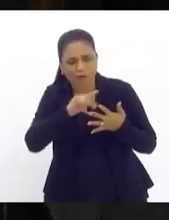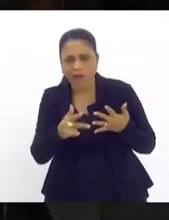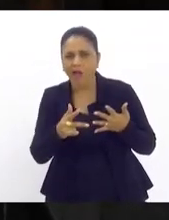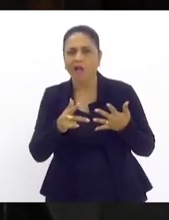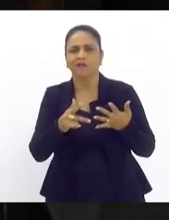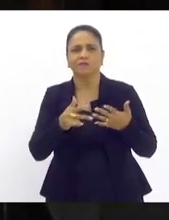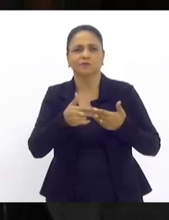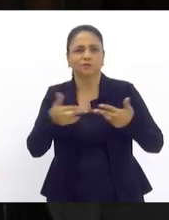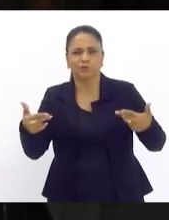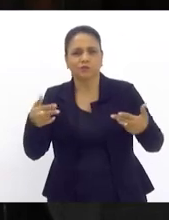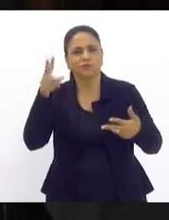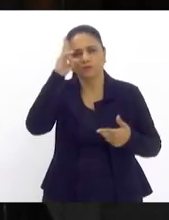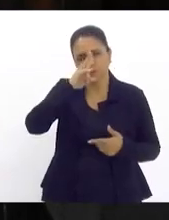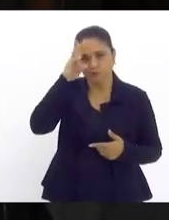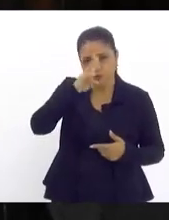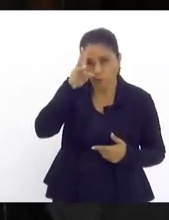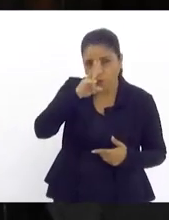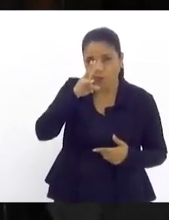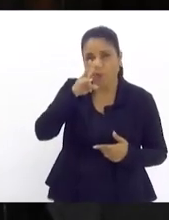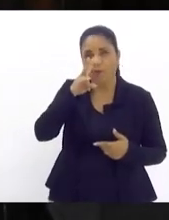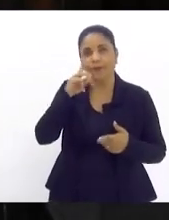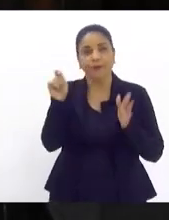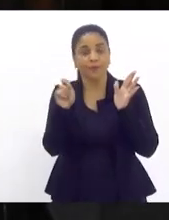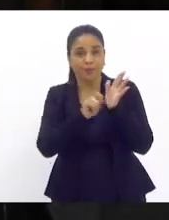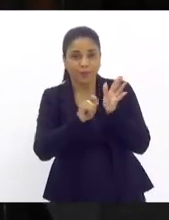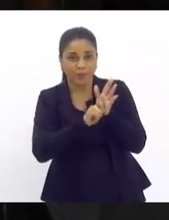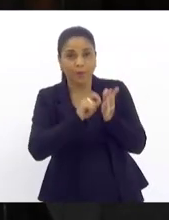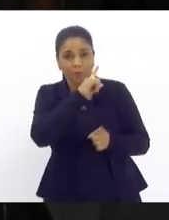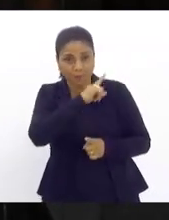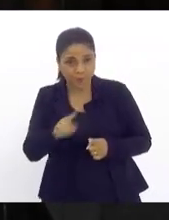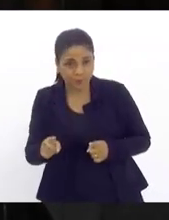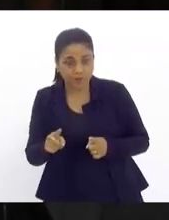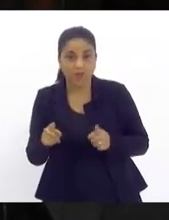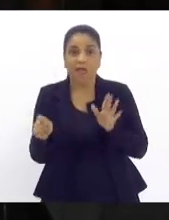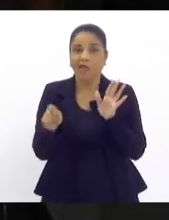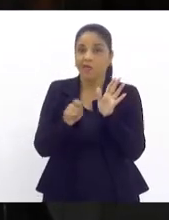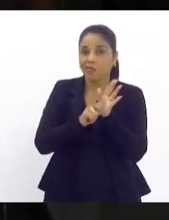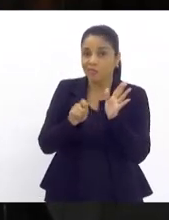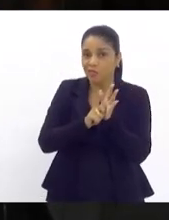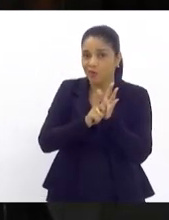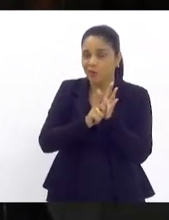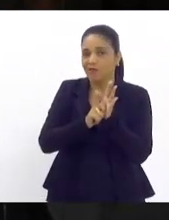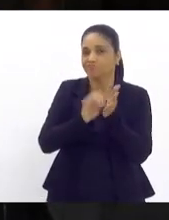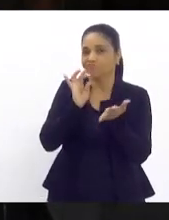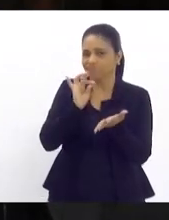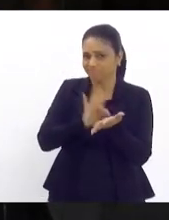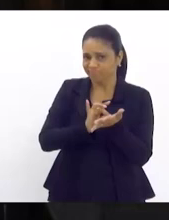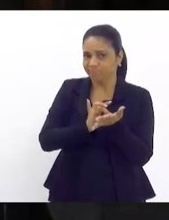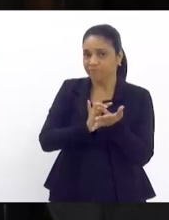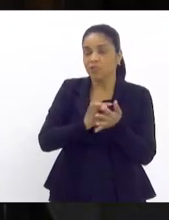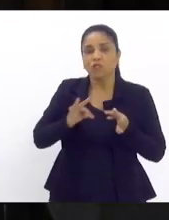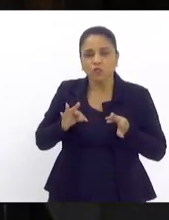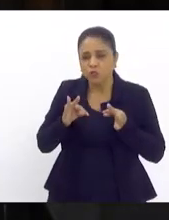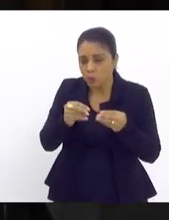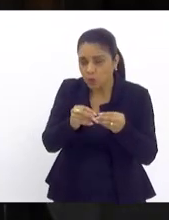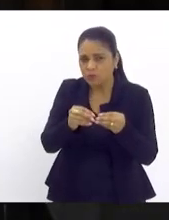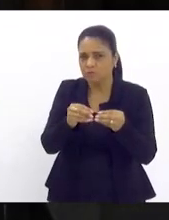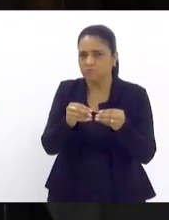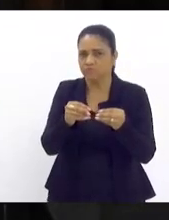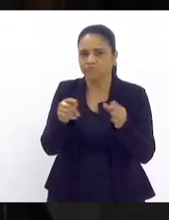são proibidas e drogas que são legalizadas. Mas todas elas são classificadas como